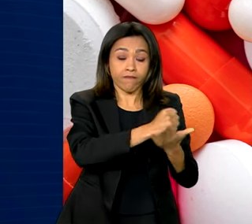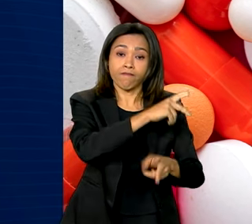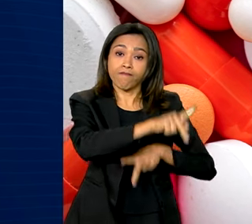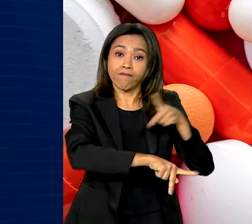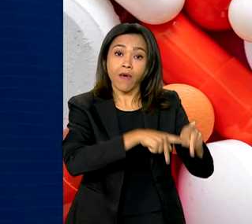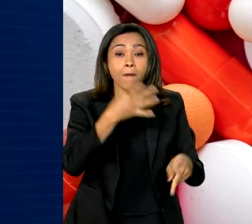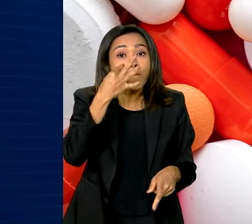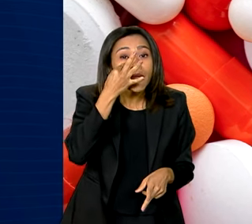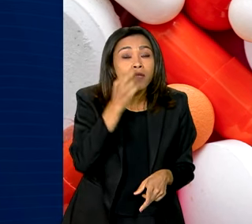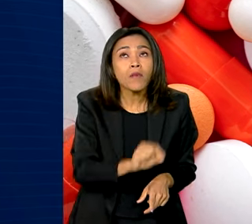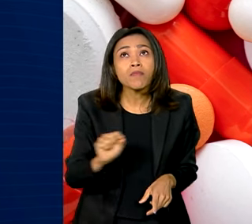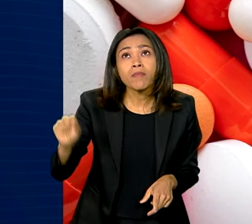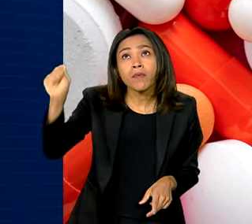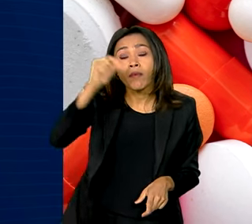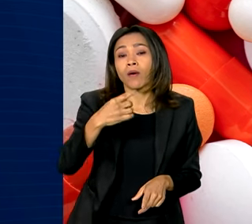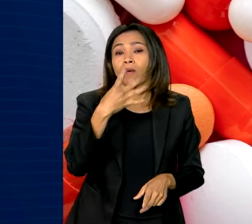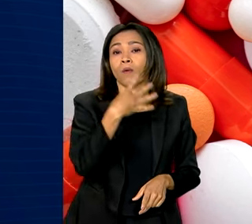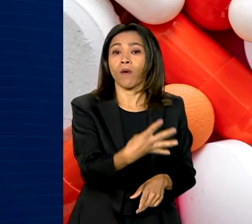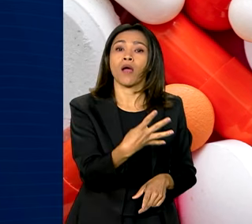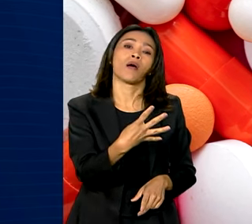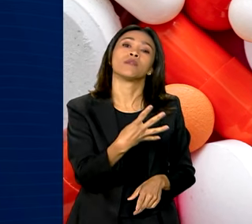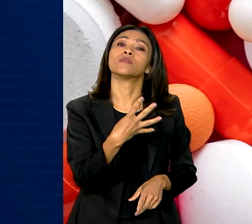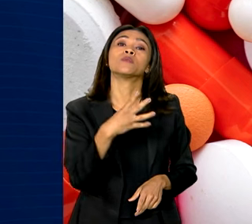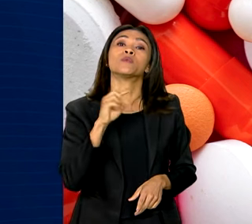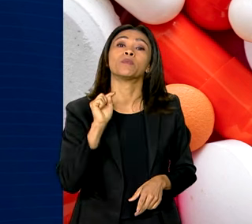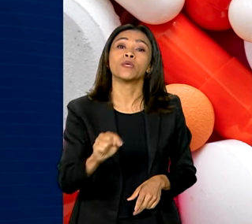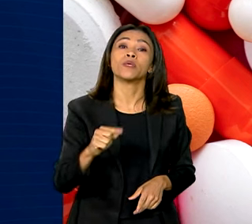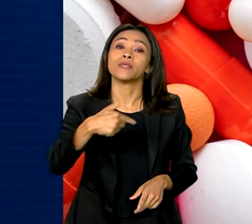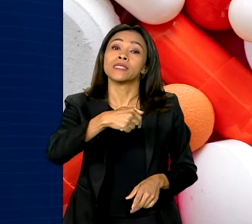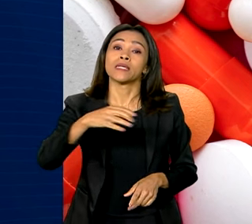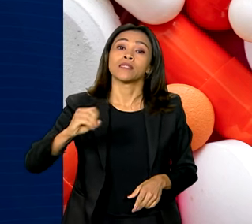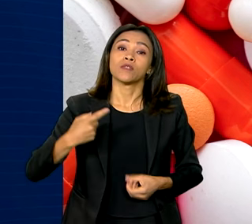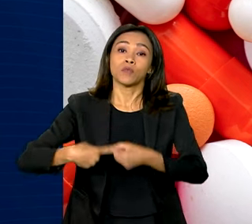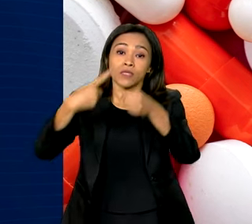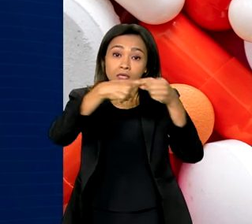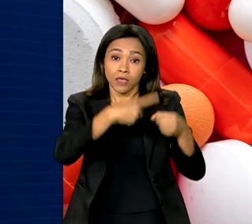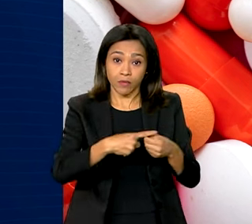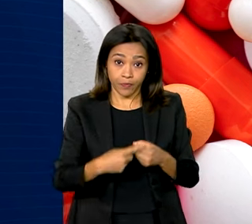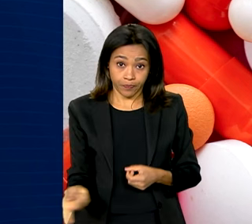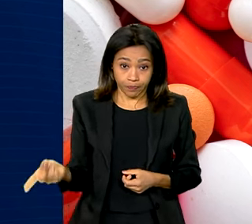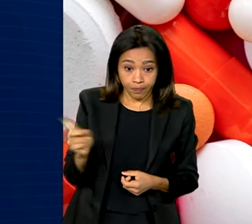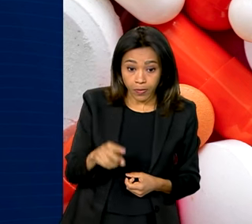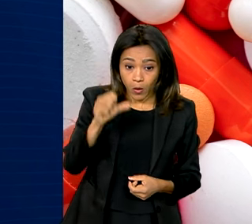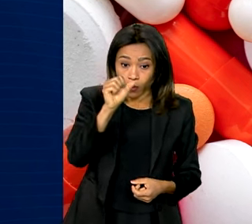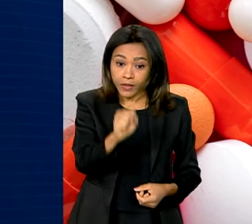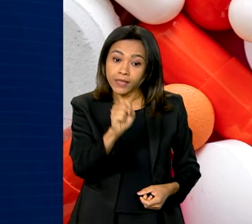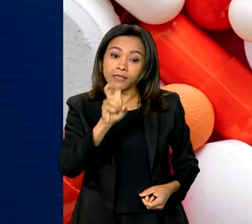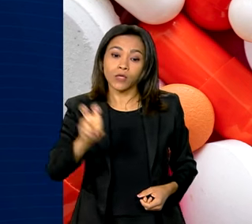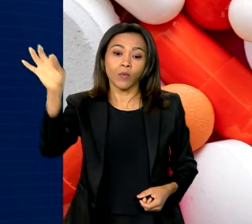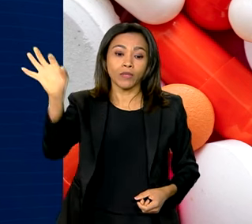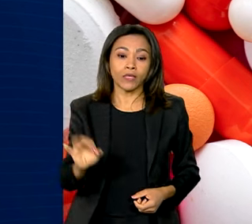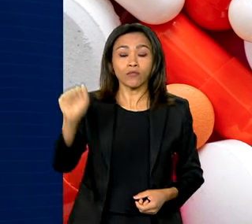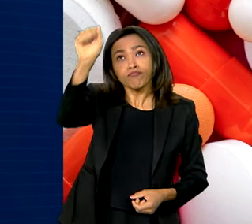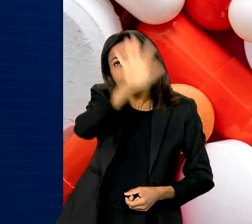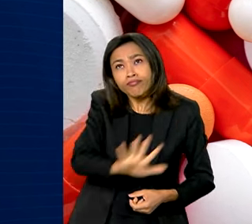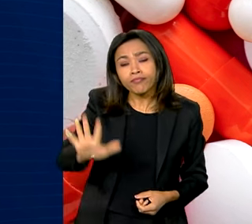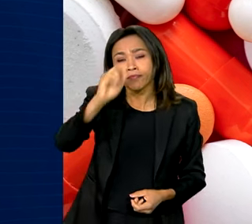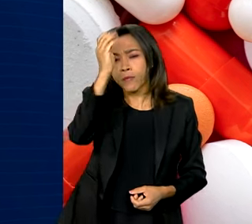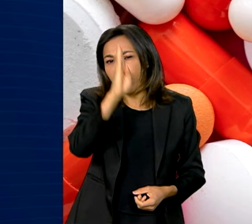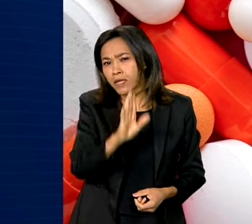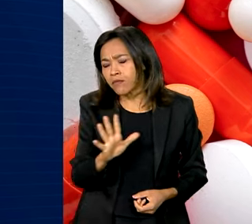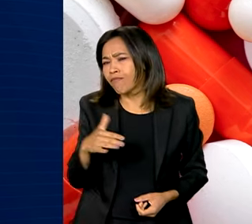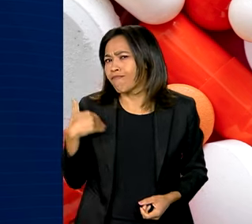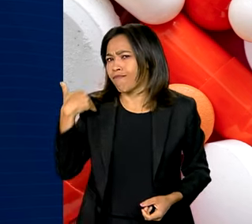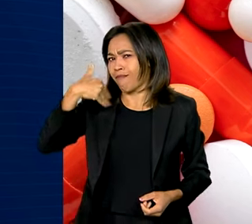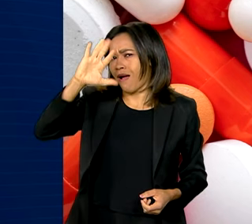em 4.700 municípios 85% do mapa do Brasil são mais